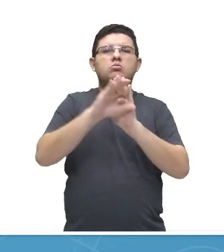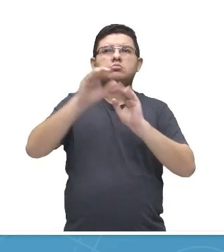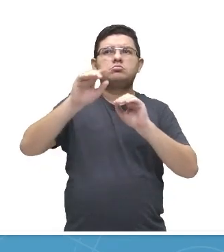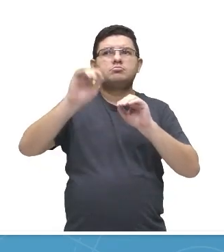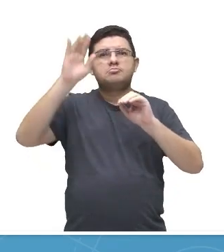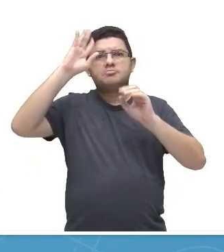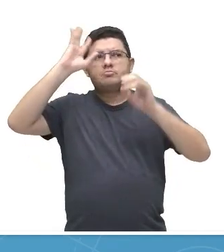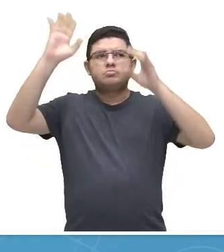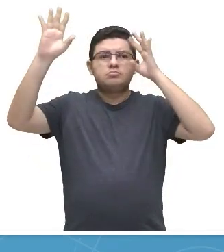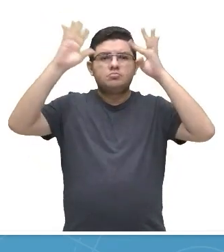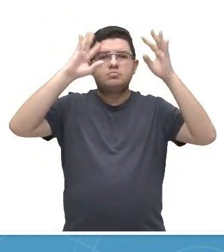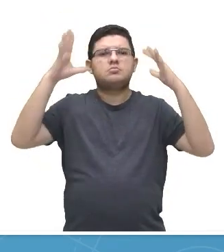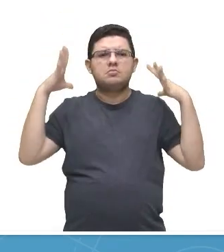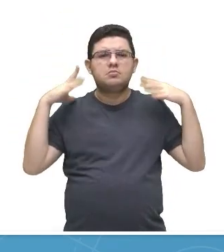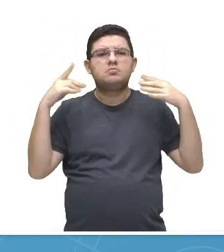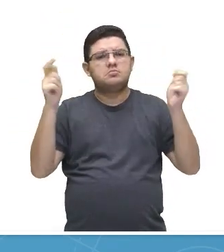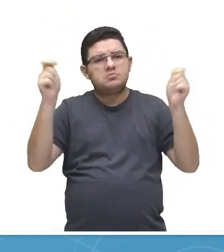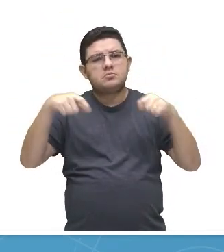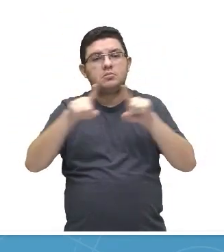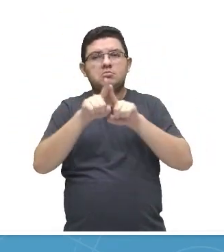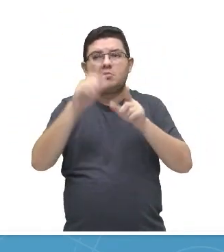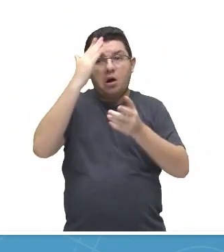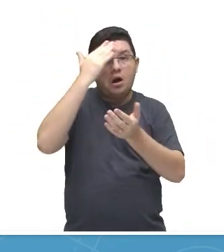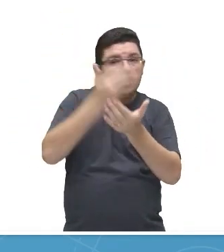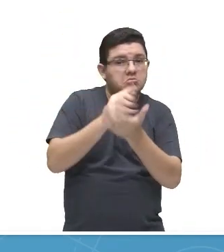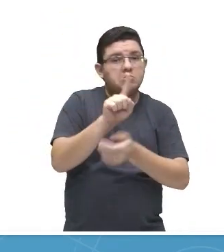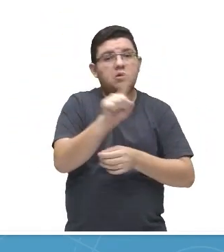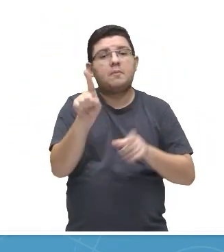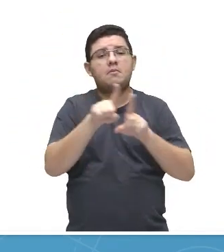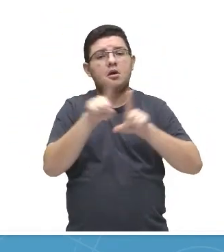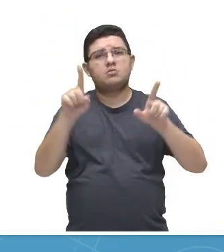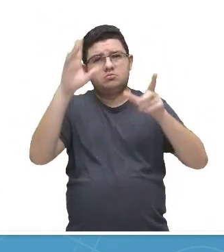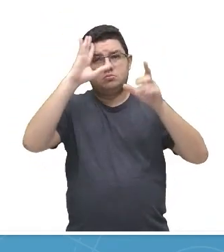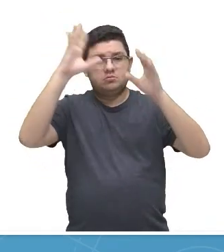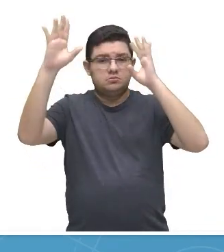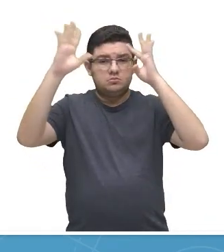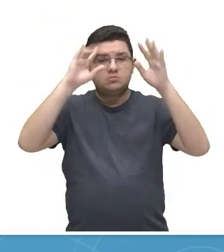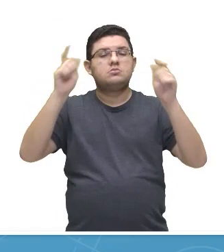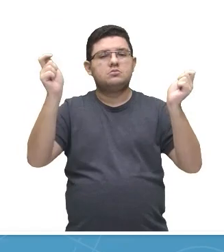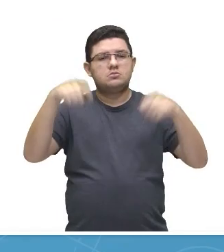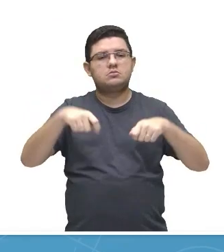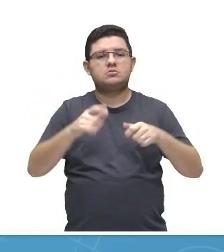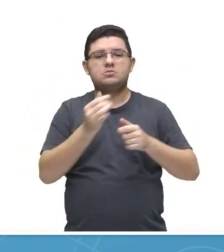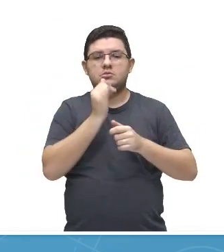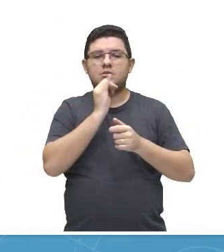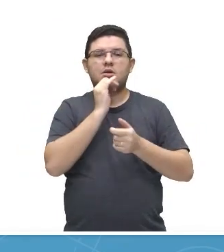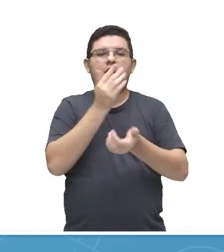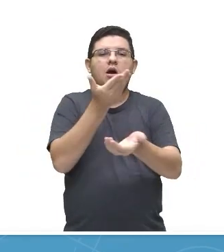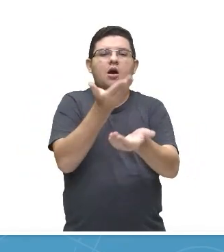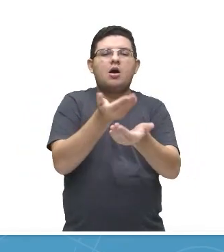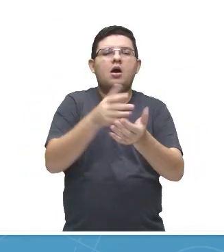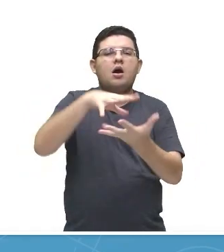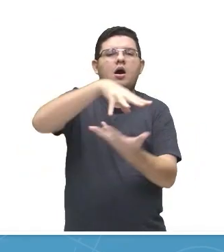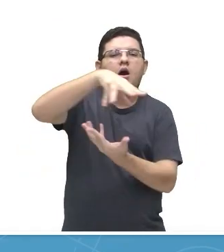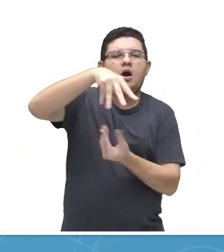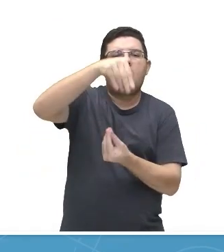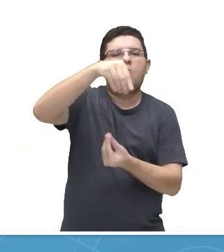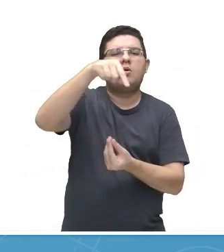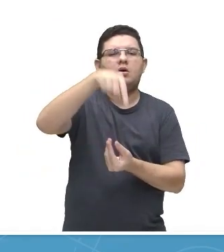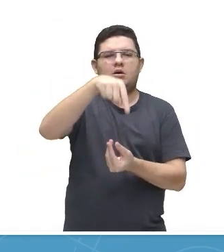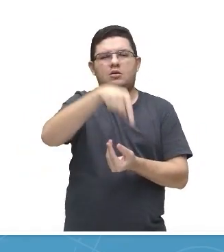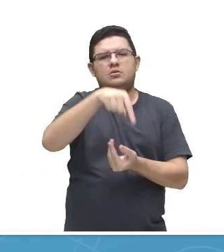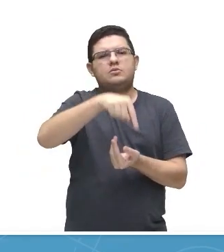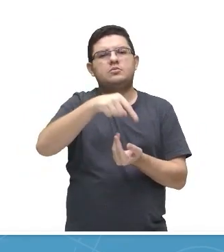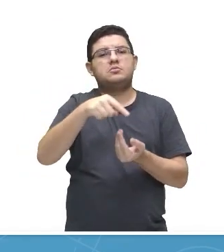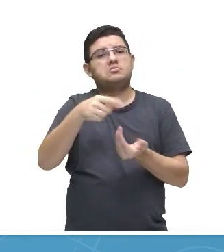acreditar ou não, certo? A alma também. Ah, não. Tem pessoas materialistas, por exemplo, não acreditam que existe uma alma e um espírito.